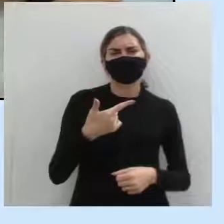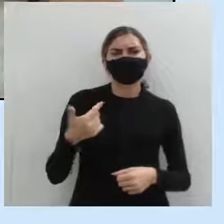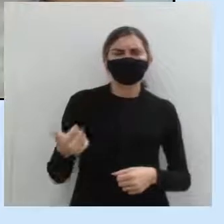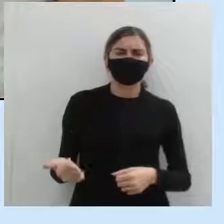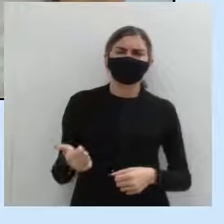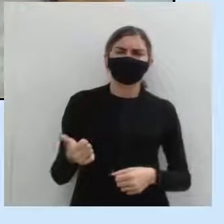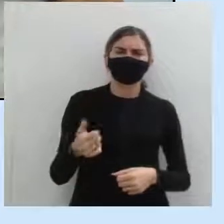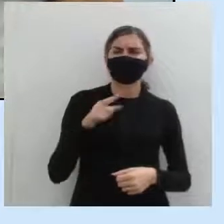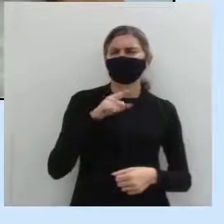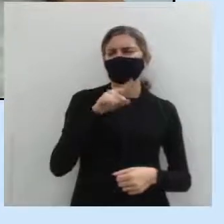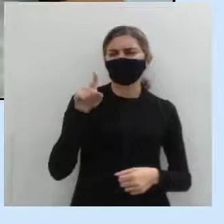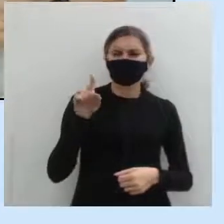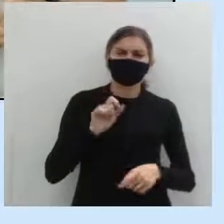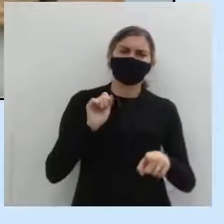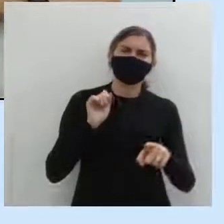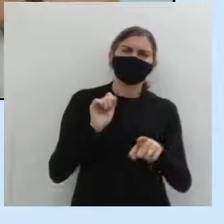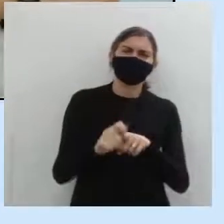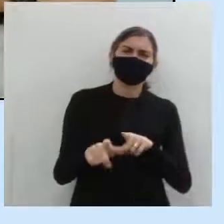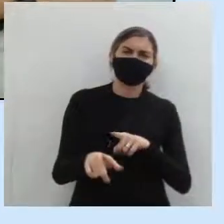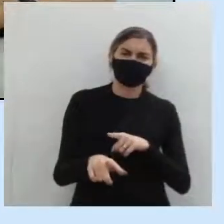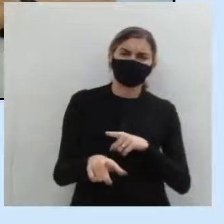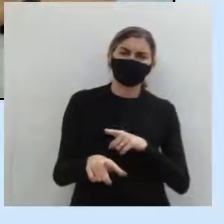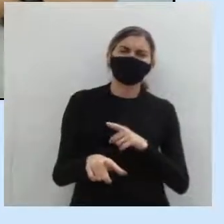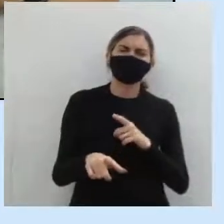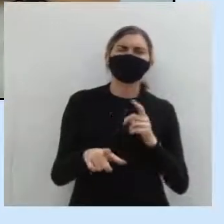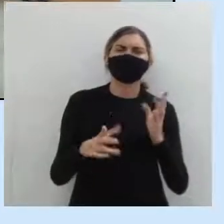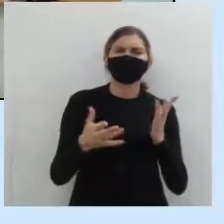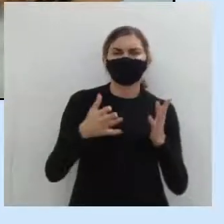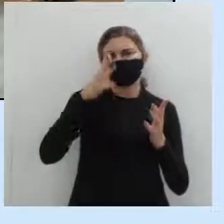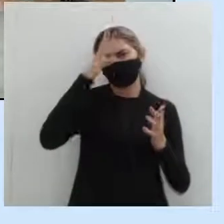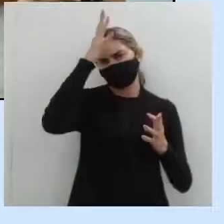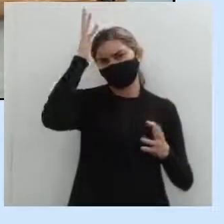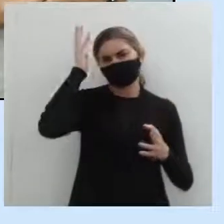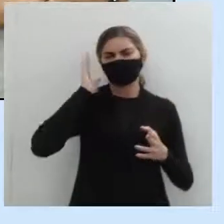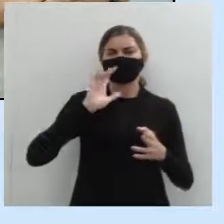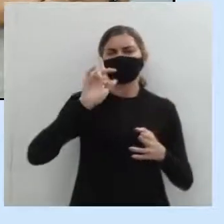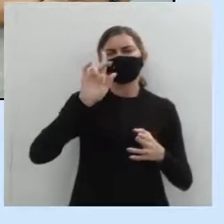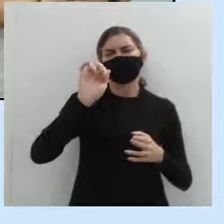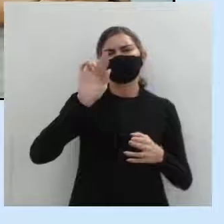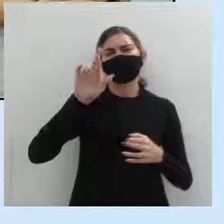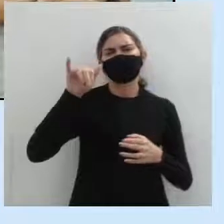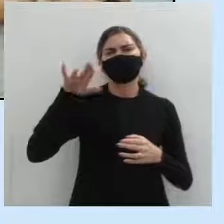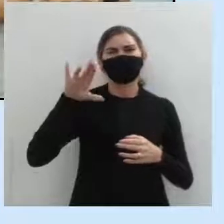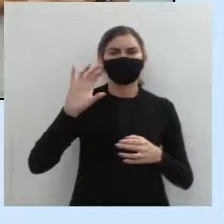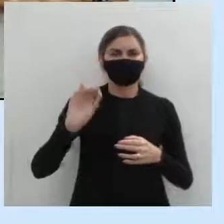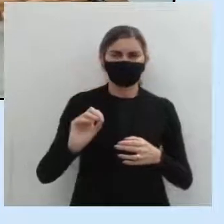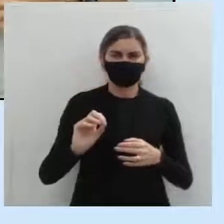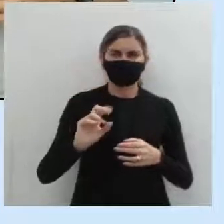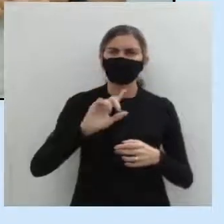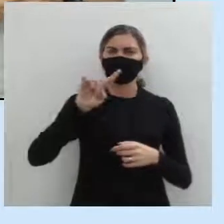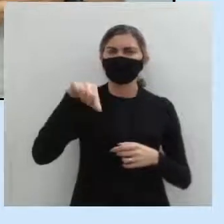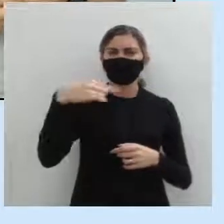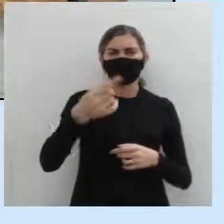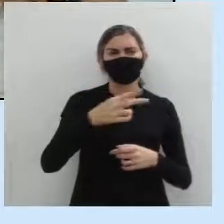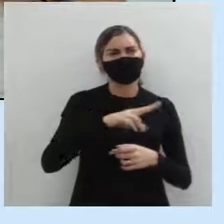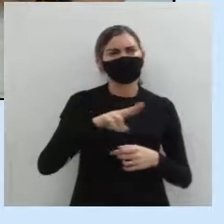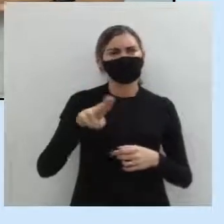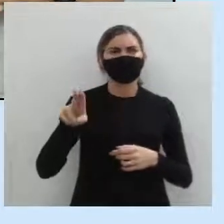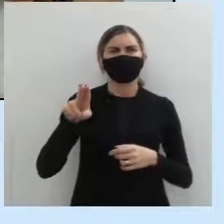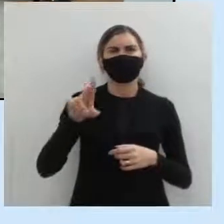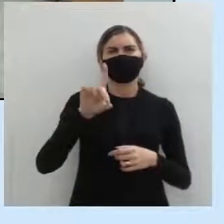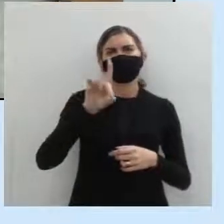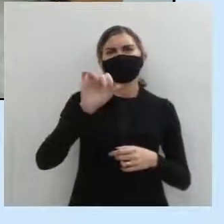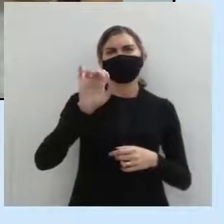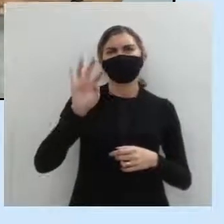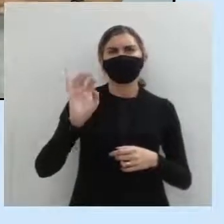foi banido do Sacro Império Romano Germânico, depois da chamada